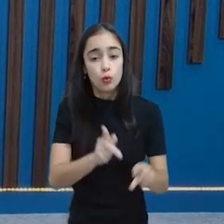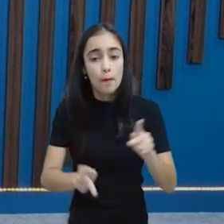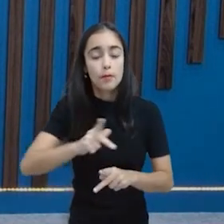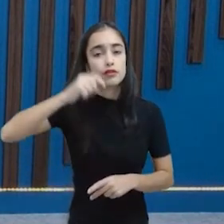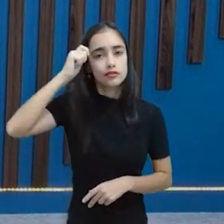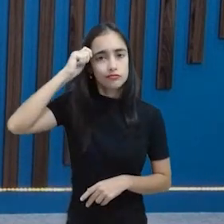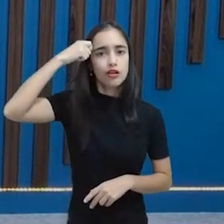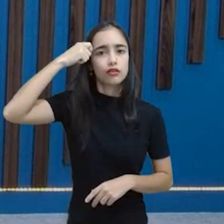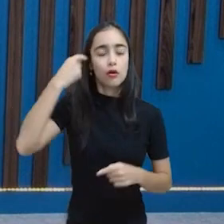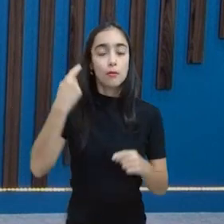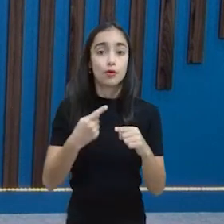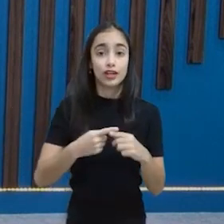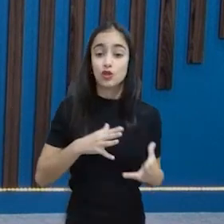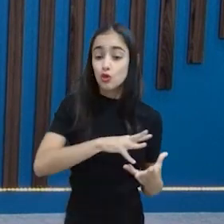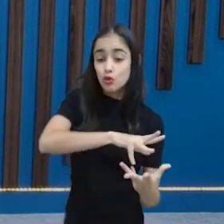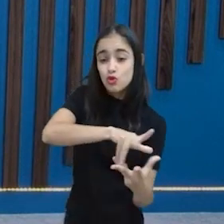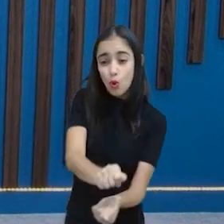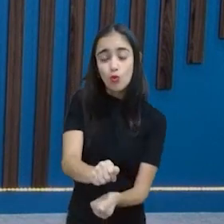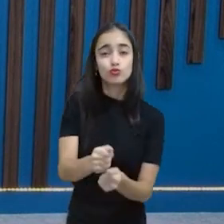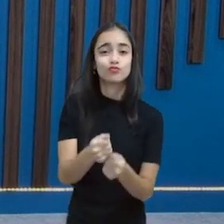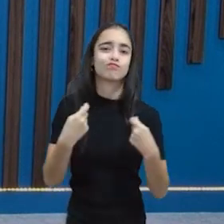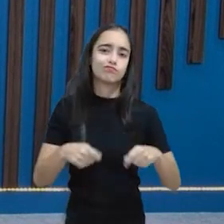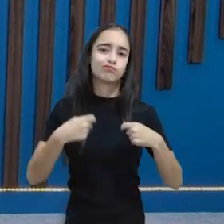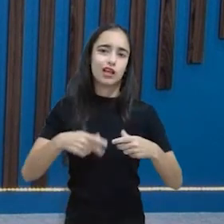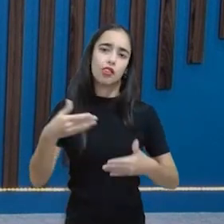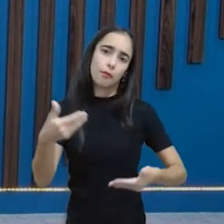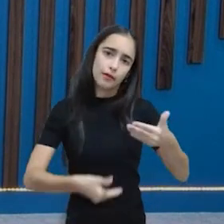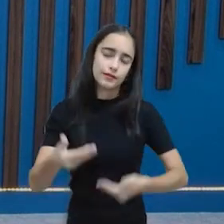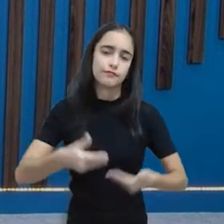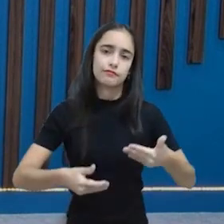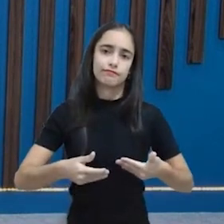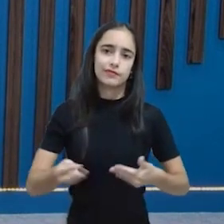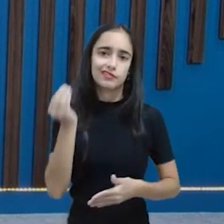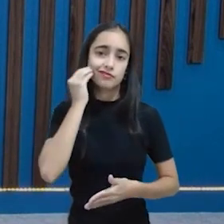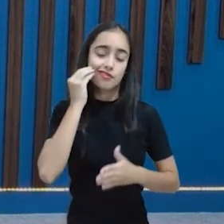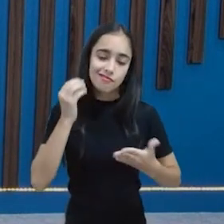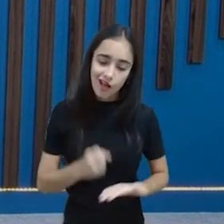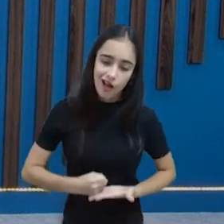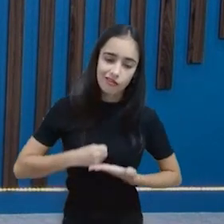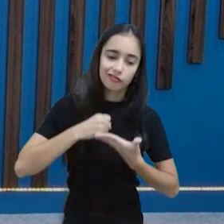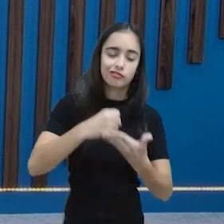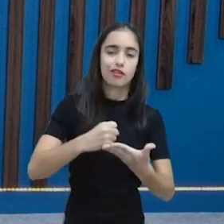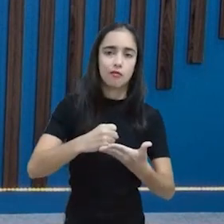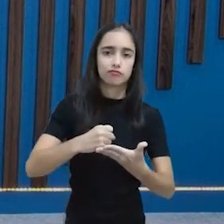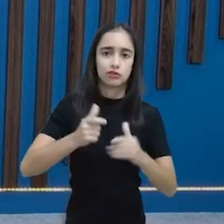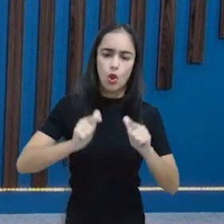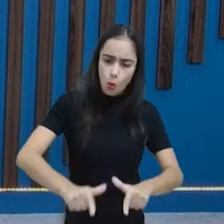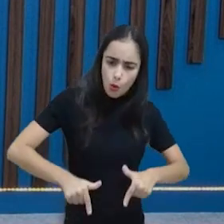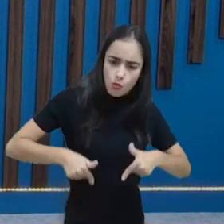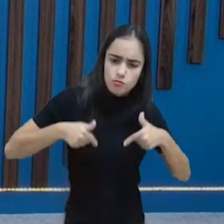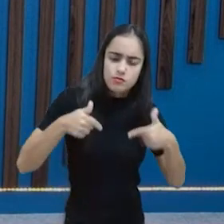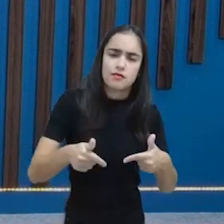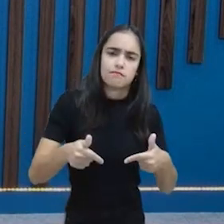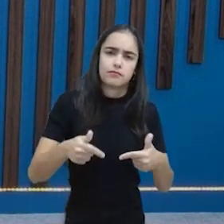ser de todos e de todas, certo? Então, se o racismo é real, a luta contra